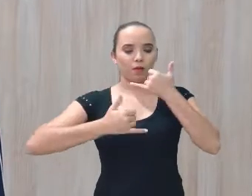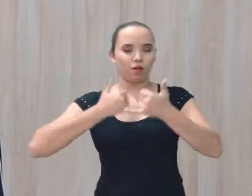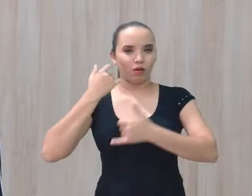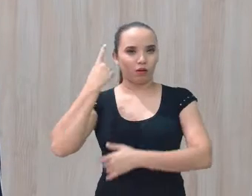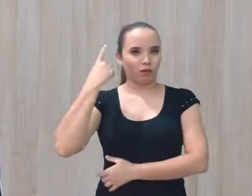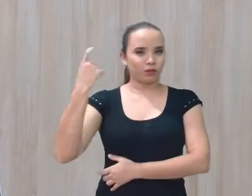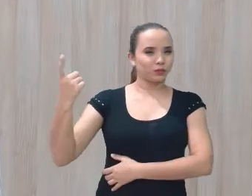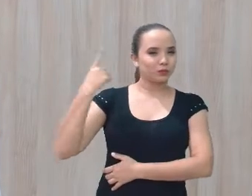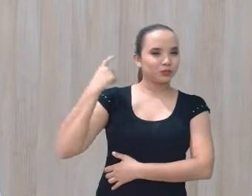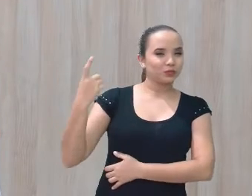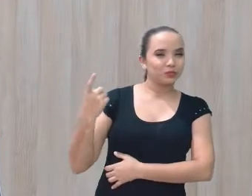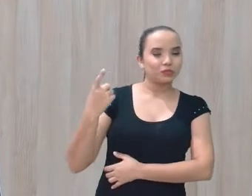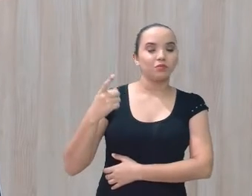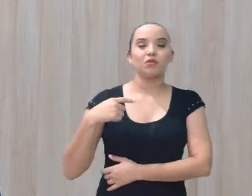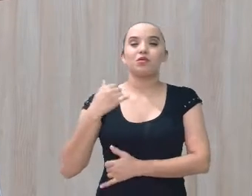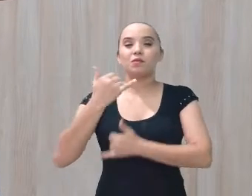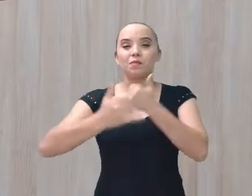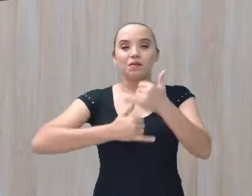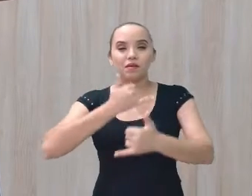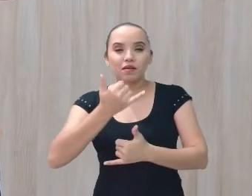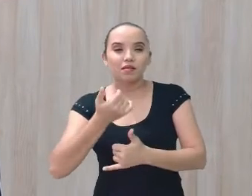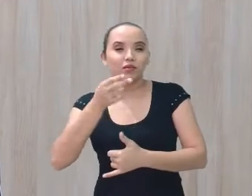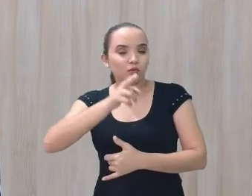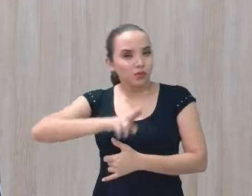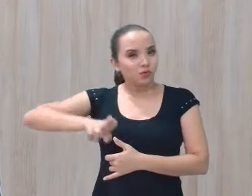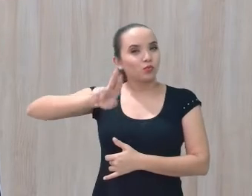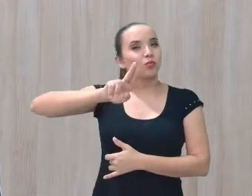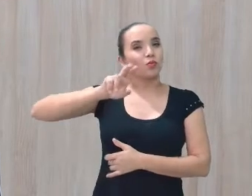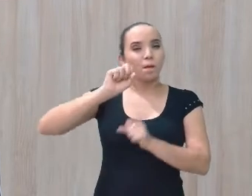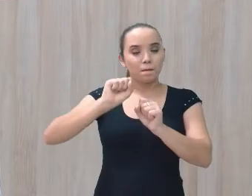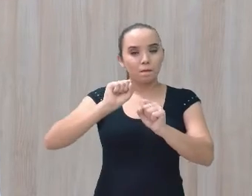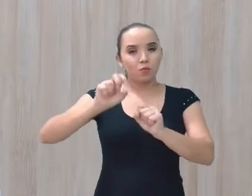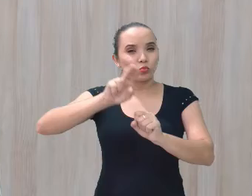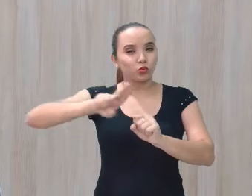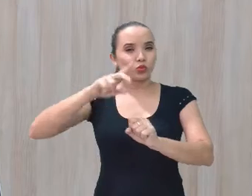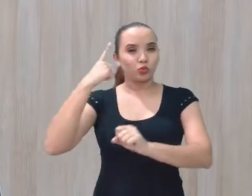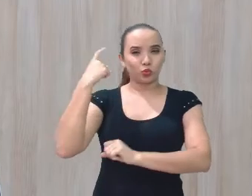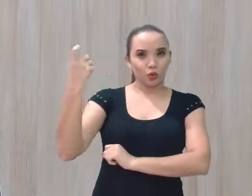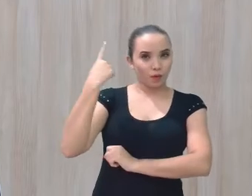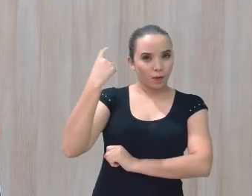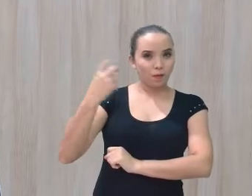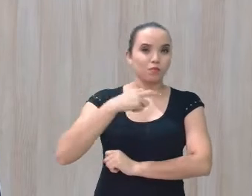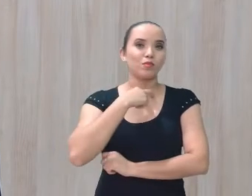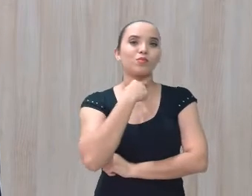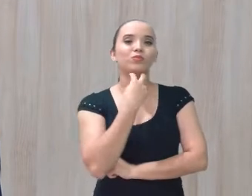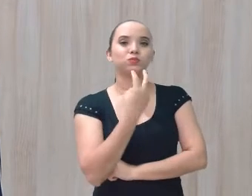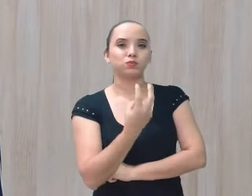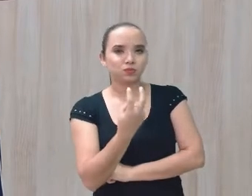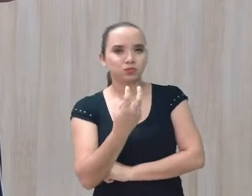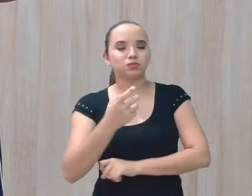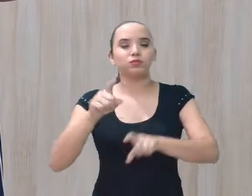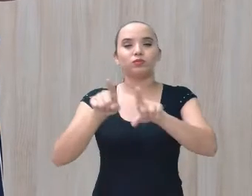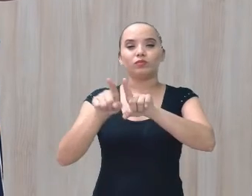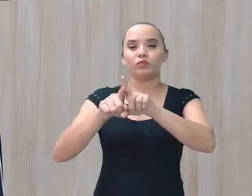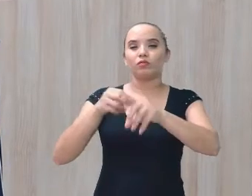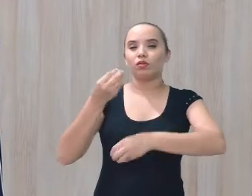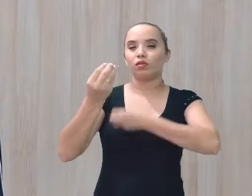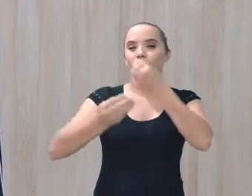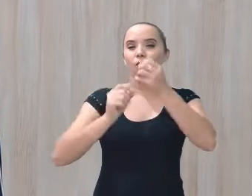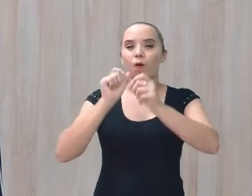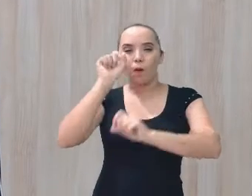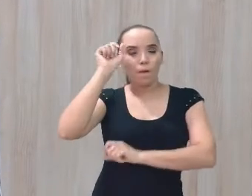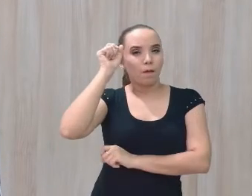sonoros, das brincadeiras que a gente pode fazer com os sons, com a voz, e como a gente pode utilizar a ideia de